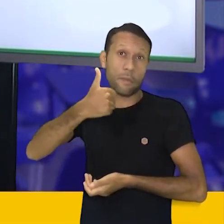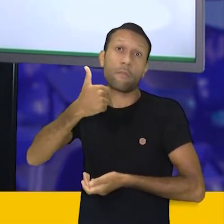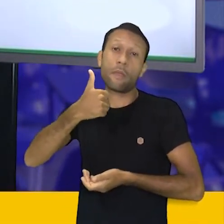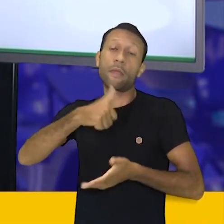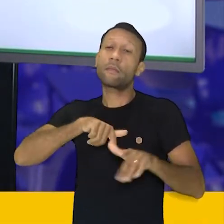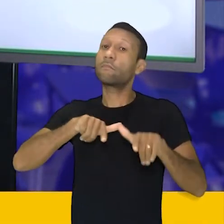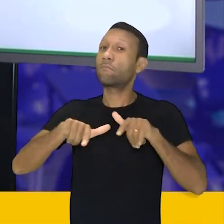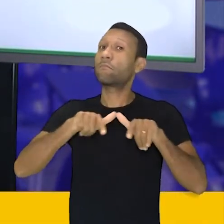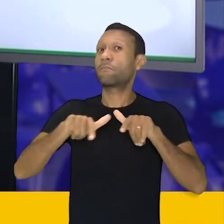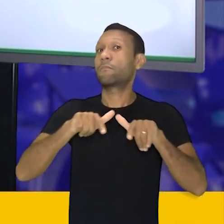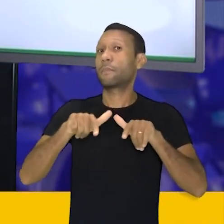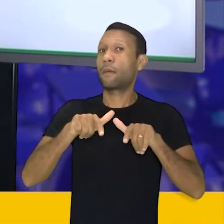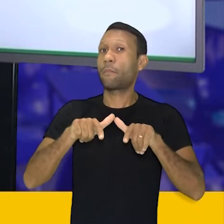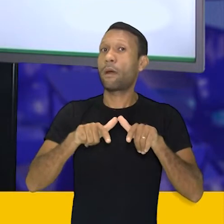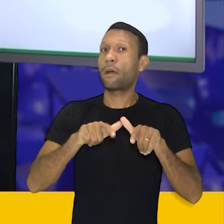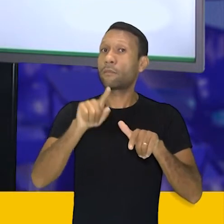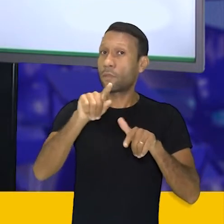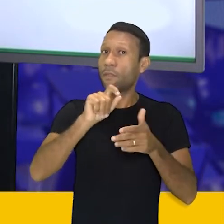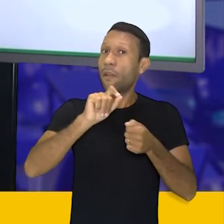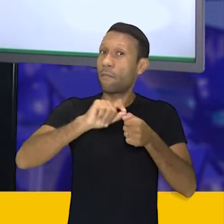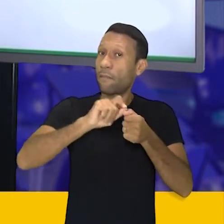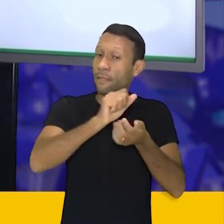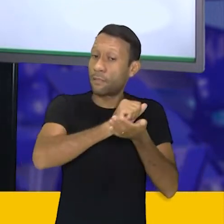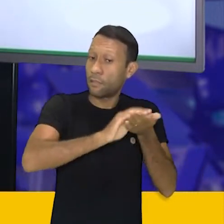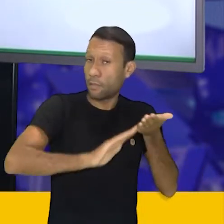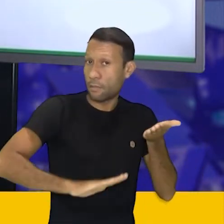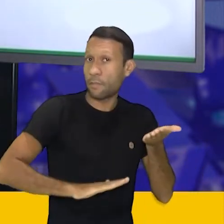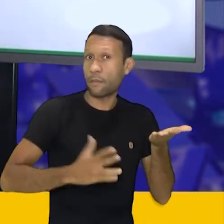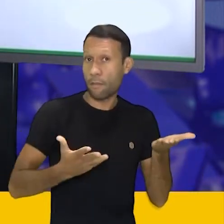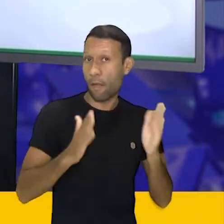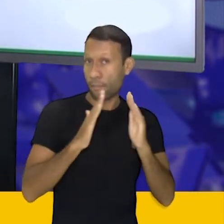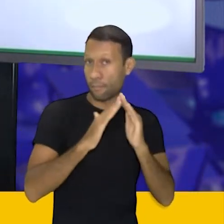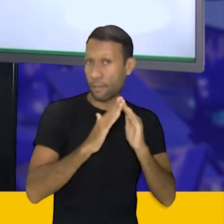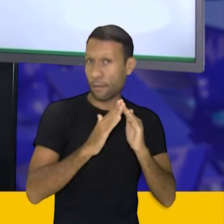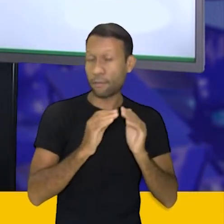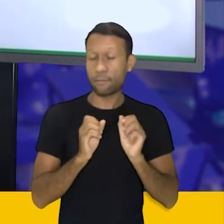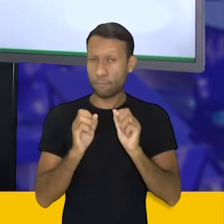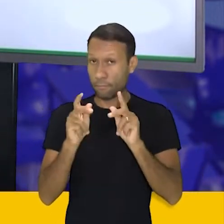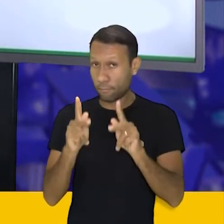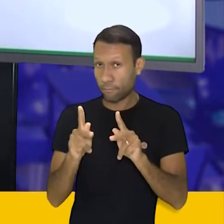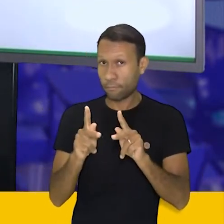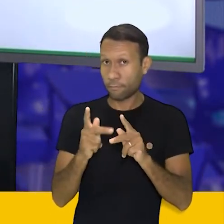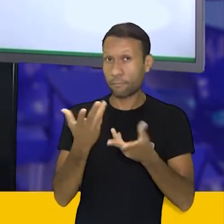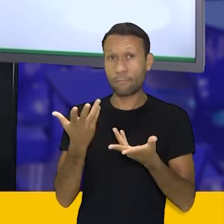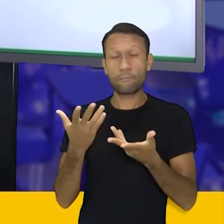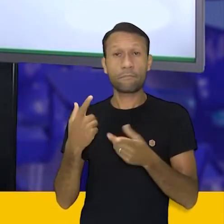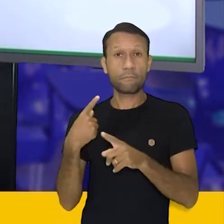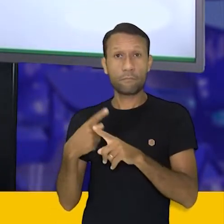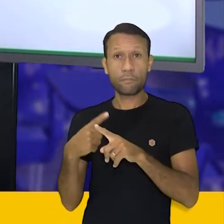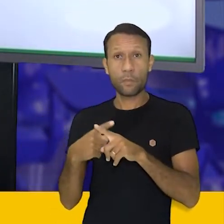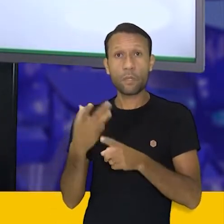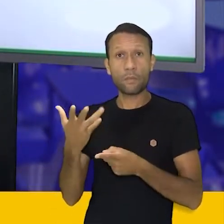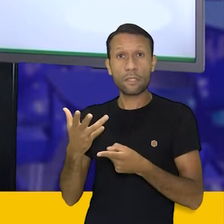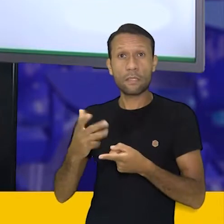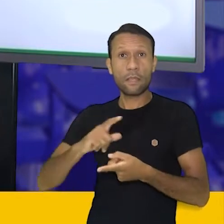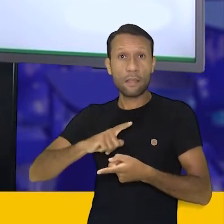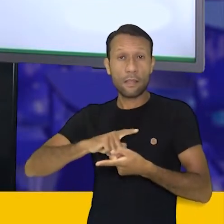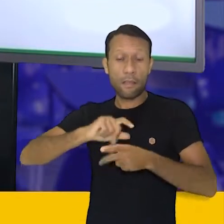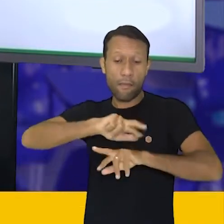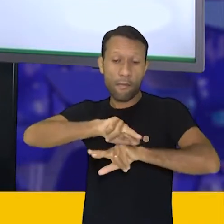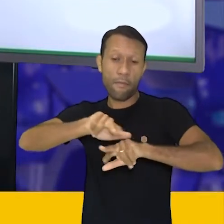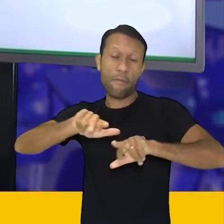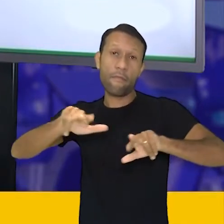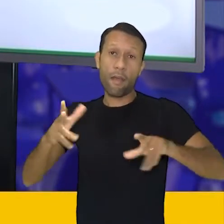deverão desenvolver de pesquisa, com uma atividade interdisciplinar, porque aí estão compostos os